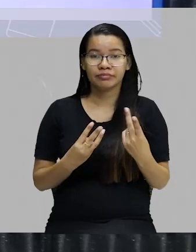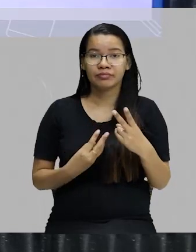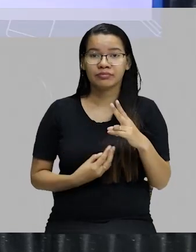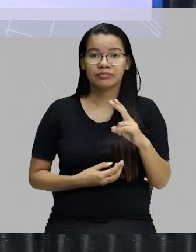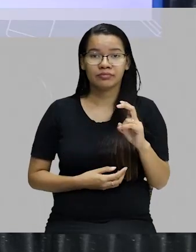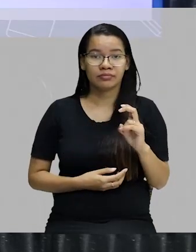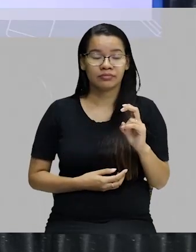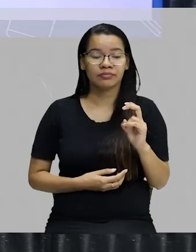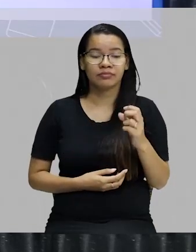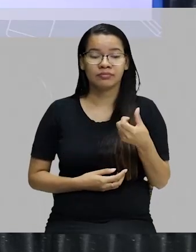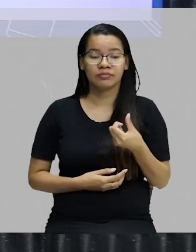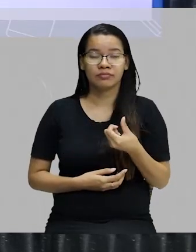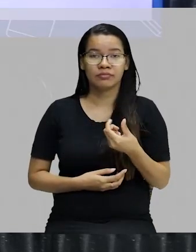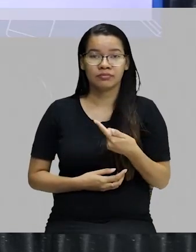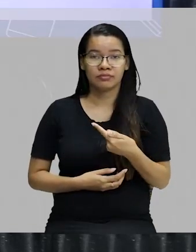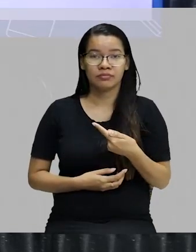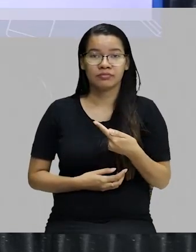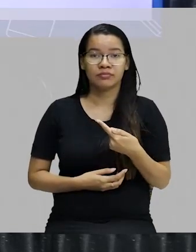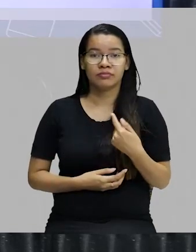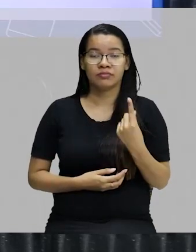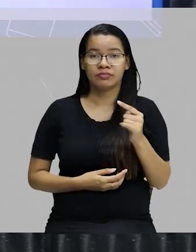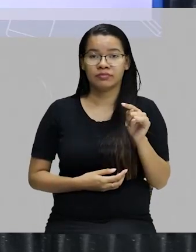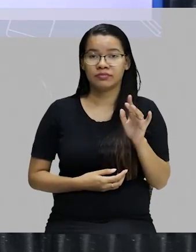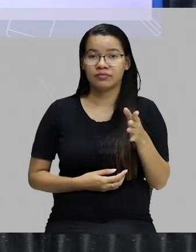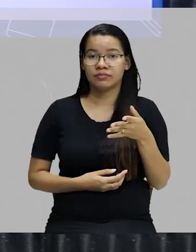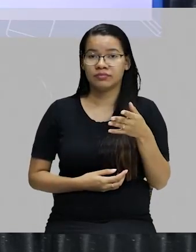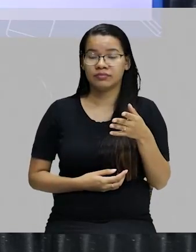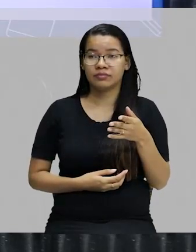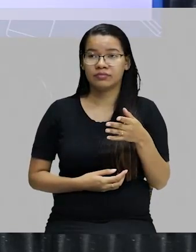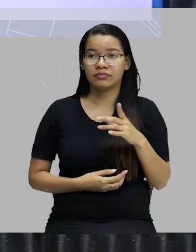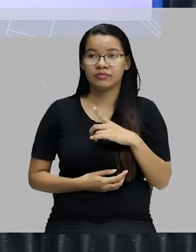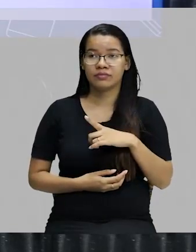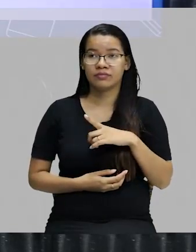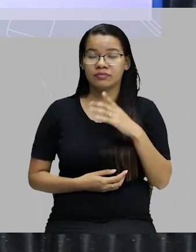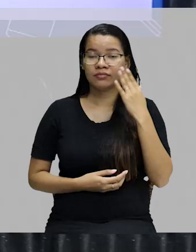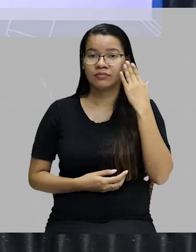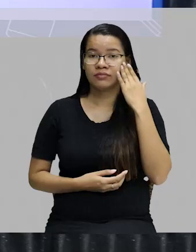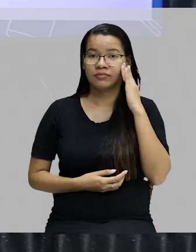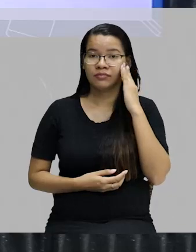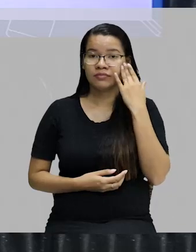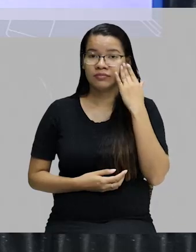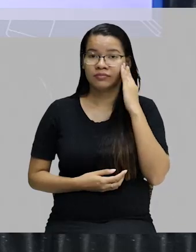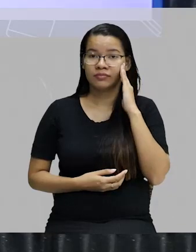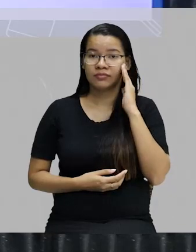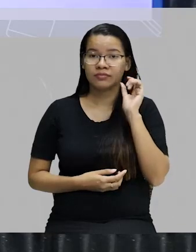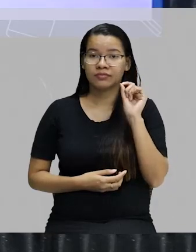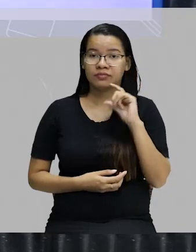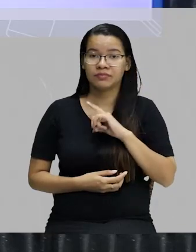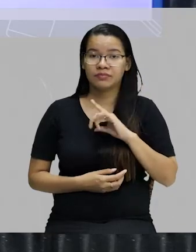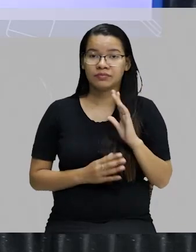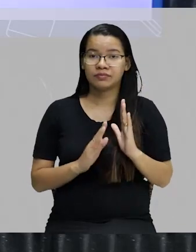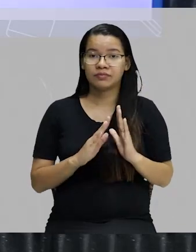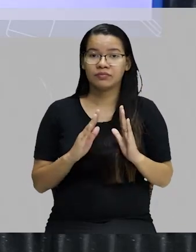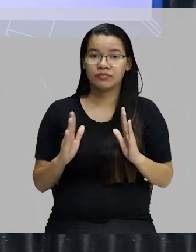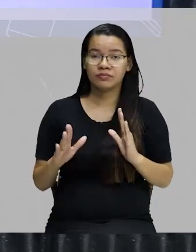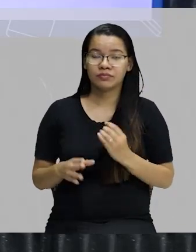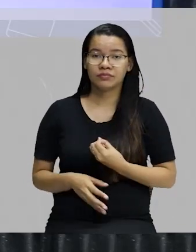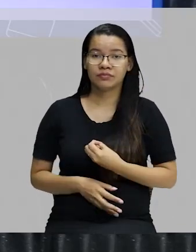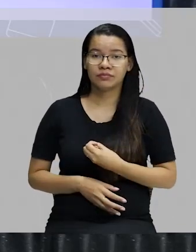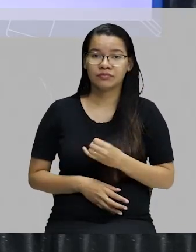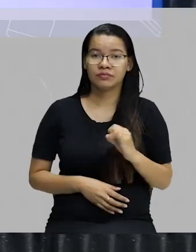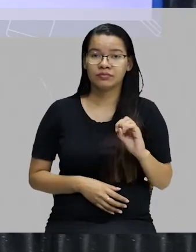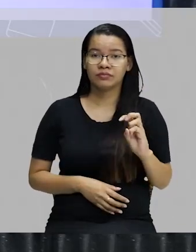3, 5, 7. Então, aqui você já está compreendendo que eu tenho a sequência de números ímpares.